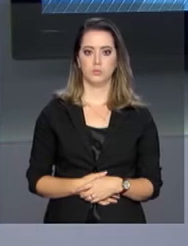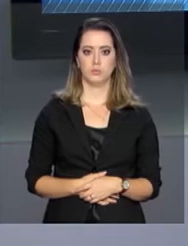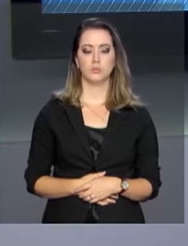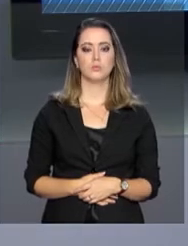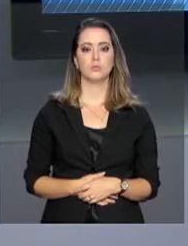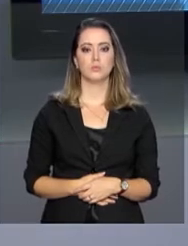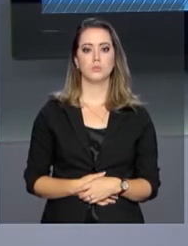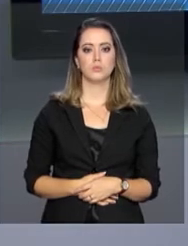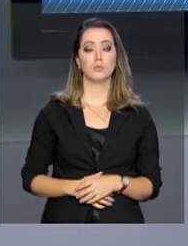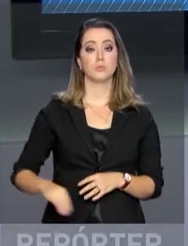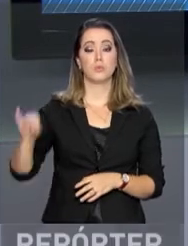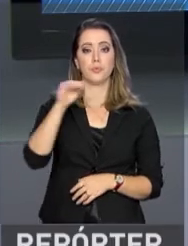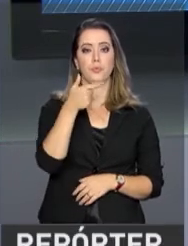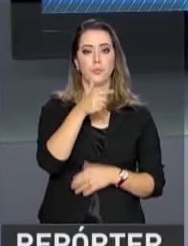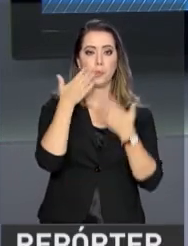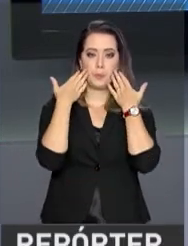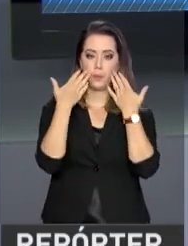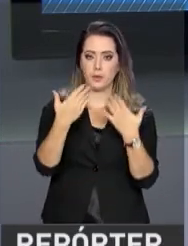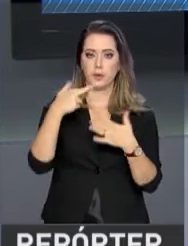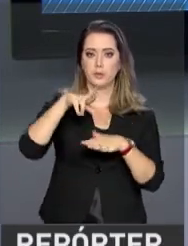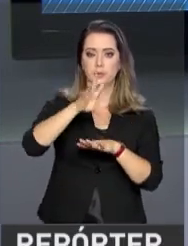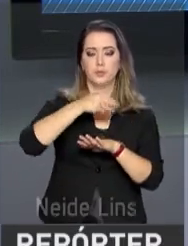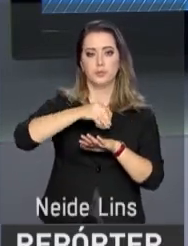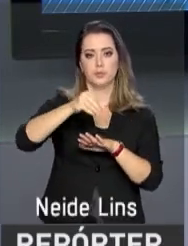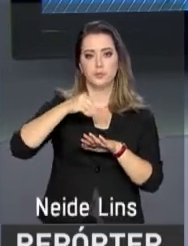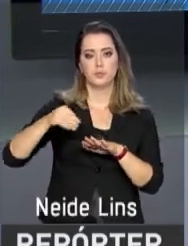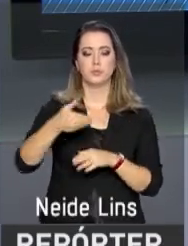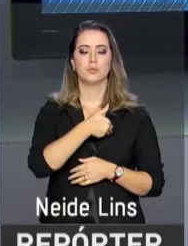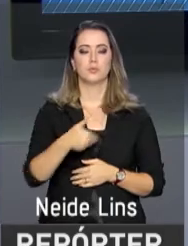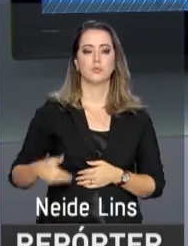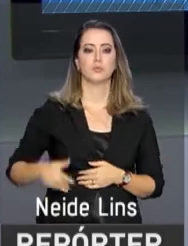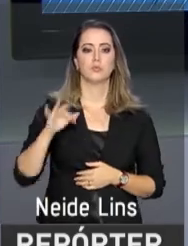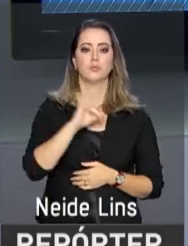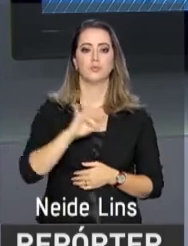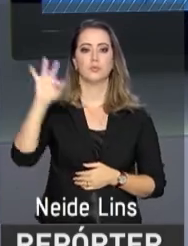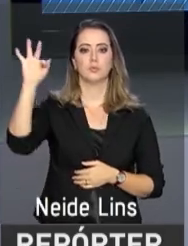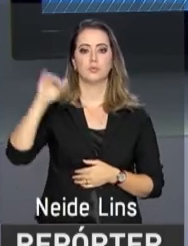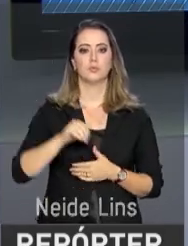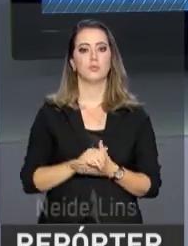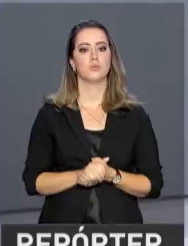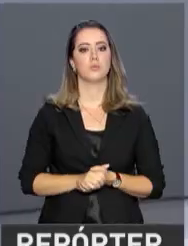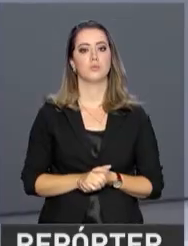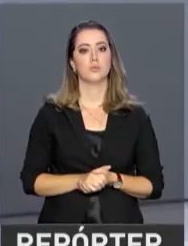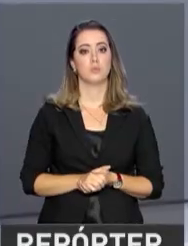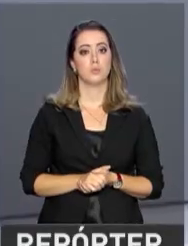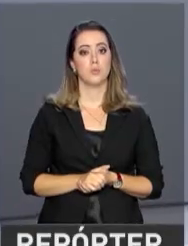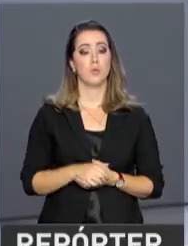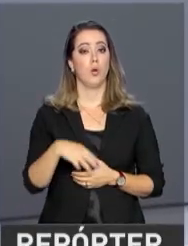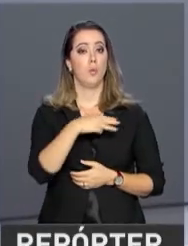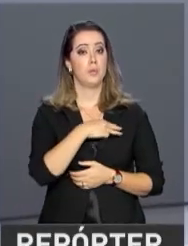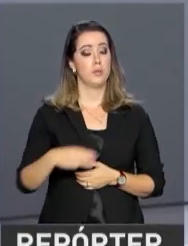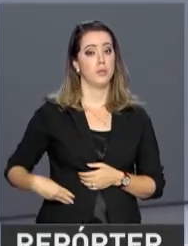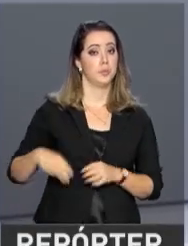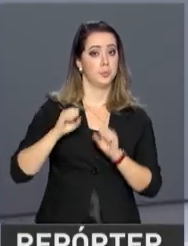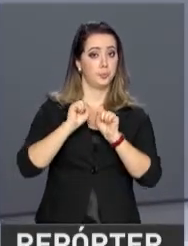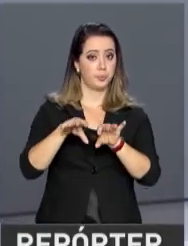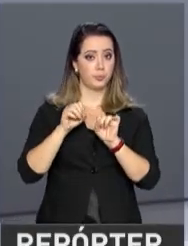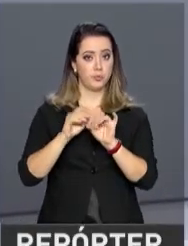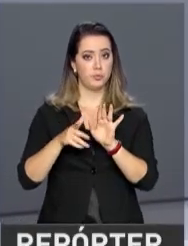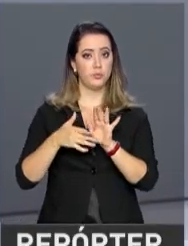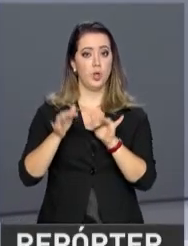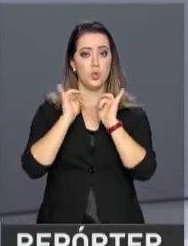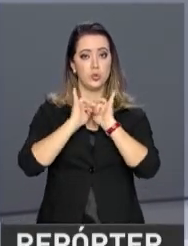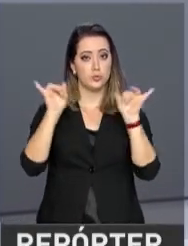o la no ar mais uma edição do repórter nbr com as notícias do governo federal o ministro da educação antecipou